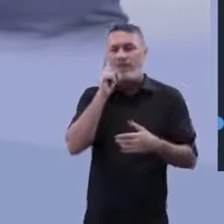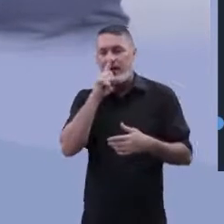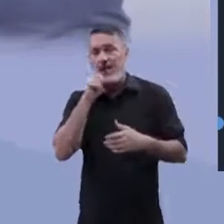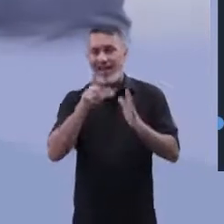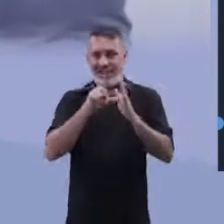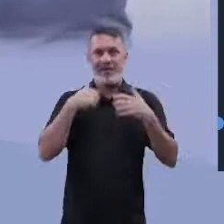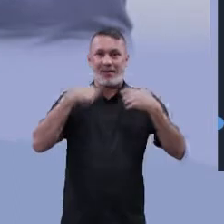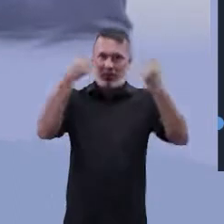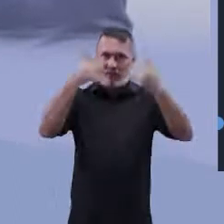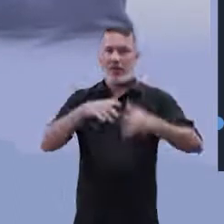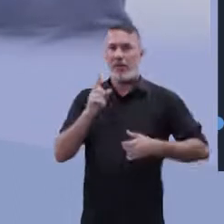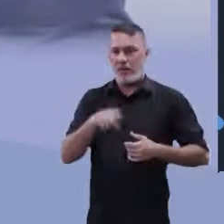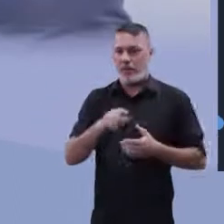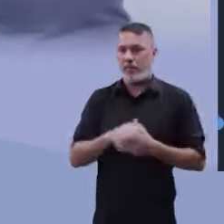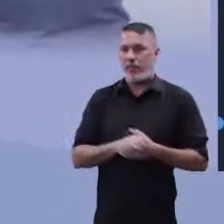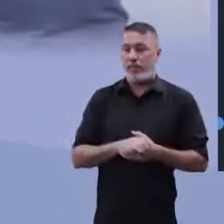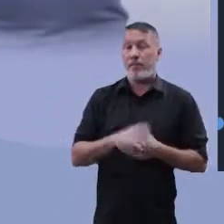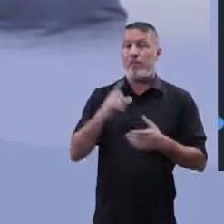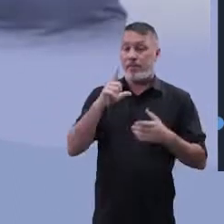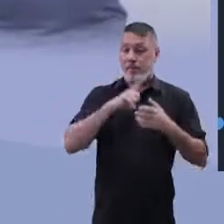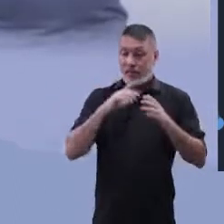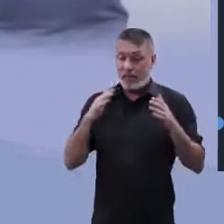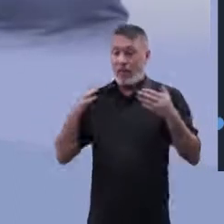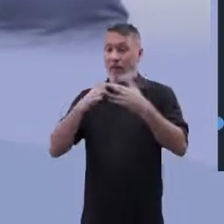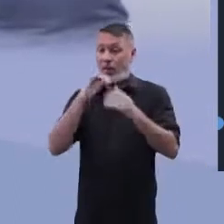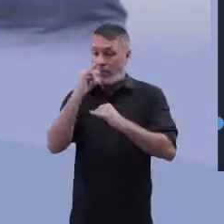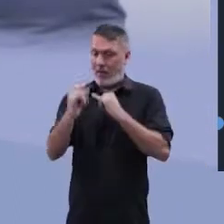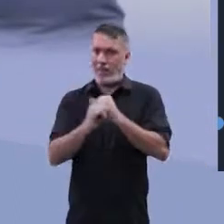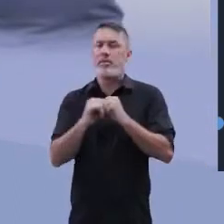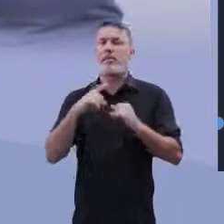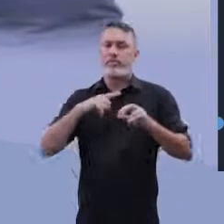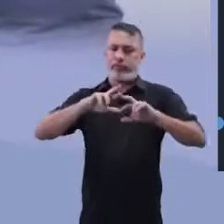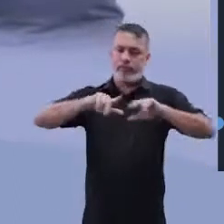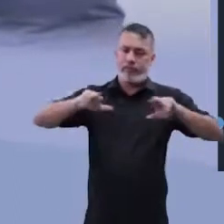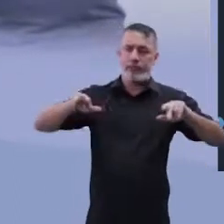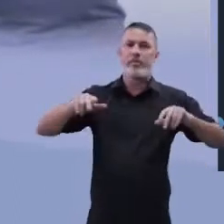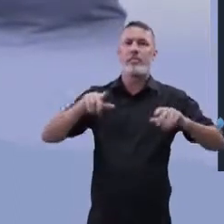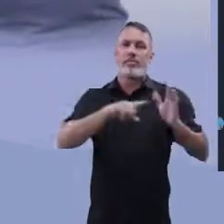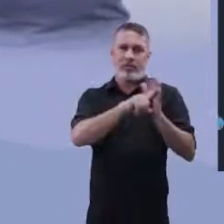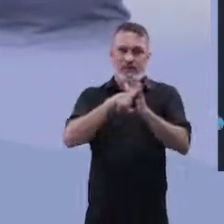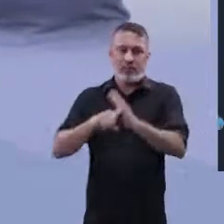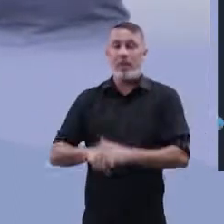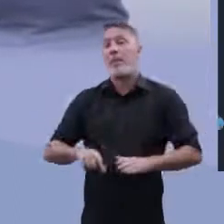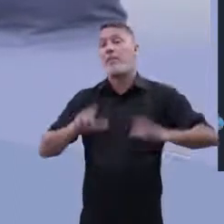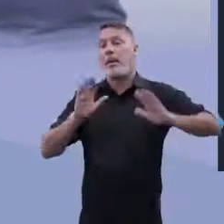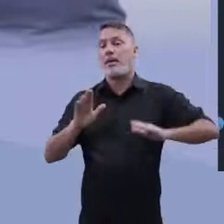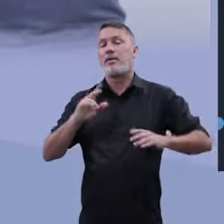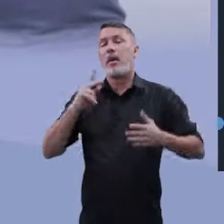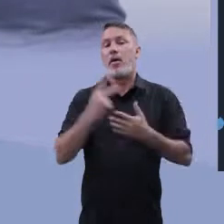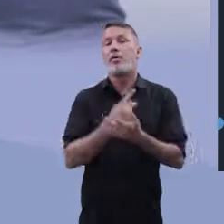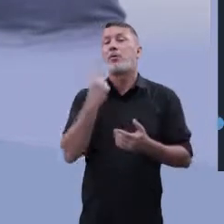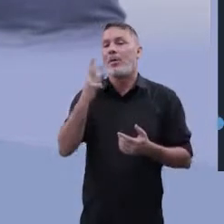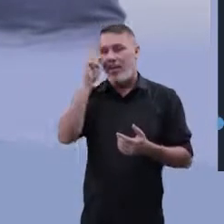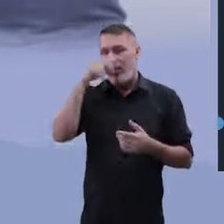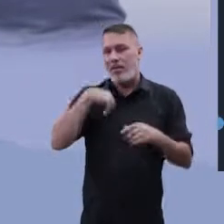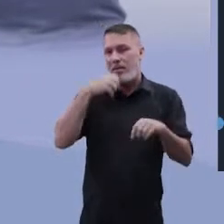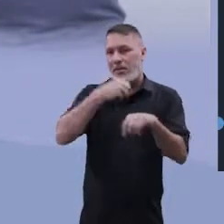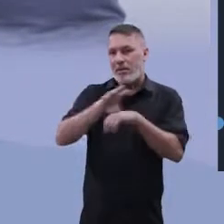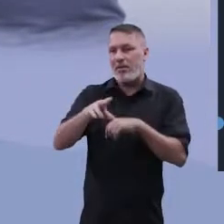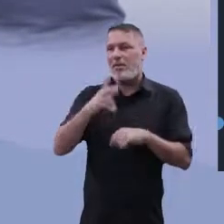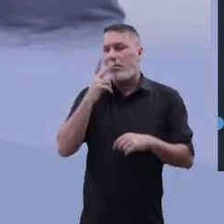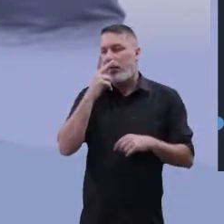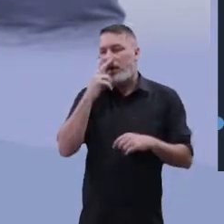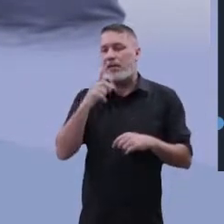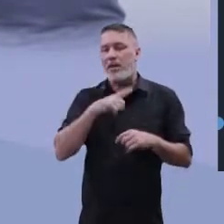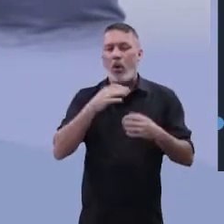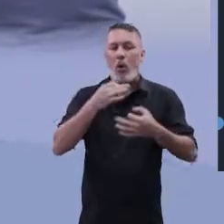fatos, opiniões, aquilo que nós falamos. Há uma abordagem que a internet coleta muitas informações das nossas navegações. Mas olha o que acontece. Lembra que eu falei que